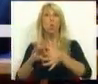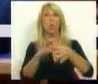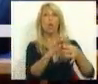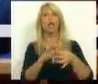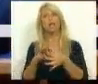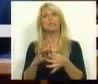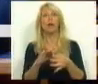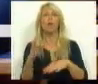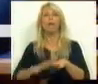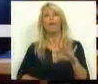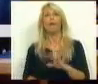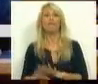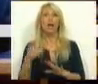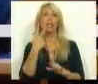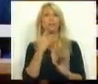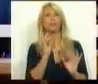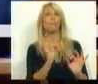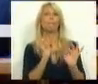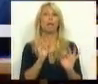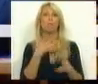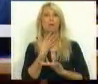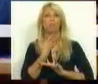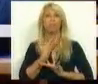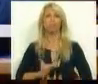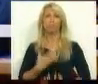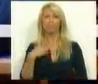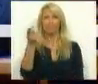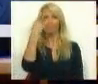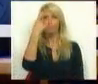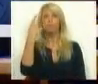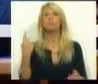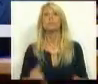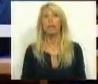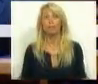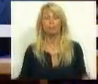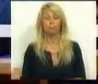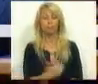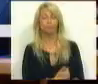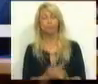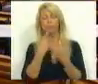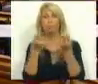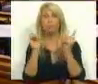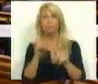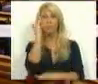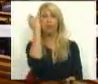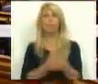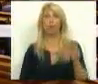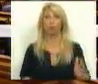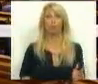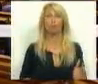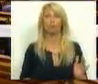desencanto e apreensão. O recurso ao enorme aumento de impostos é a prova